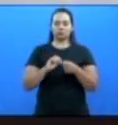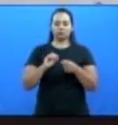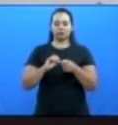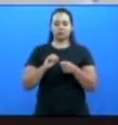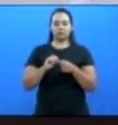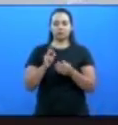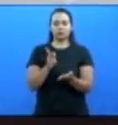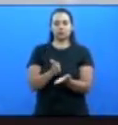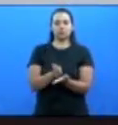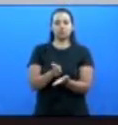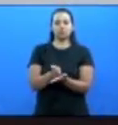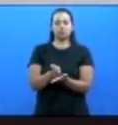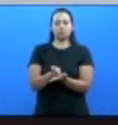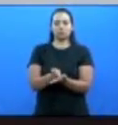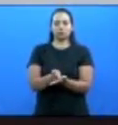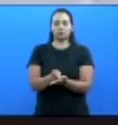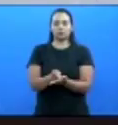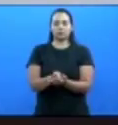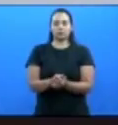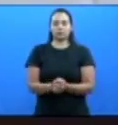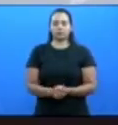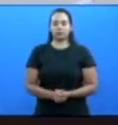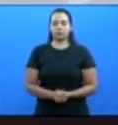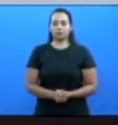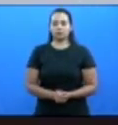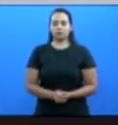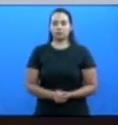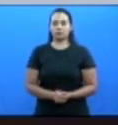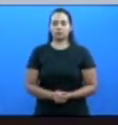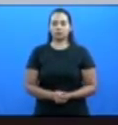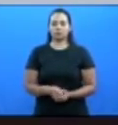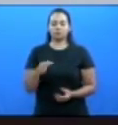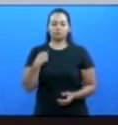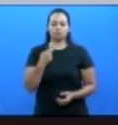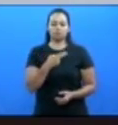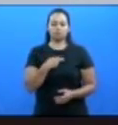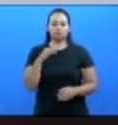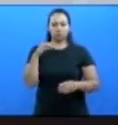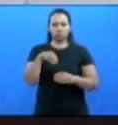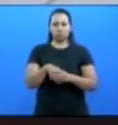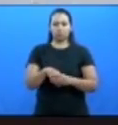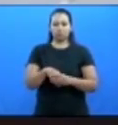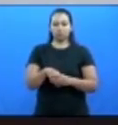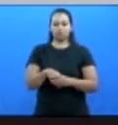Departamento Legislativo preparou aqui uma forma, um formato para a votação,